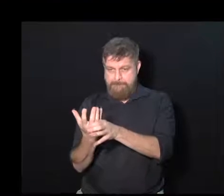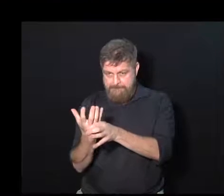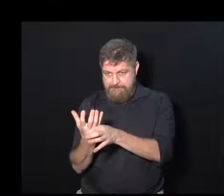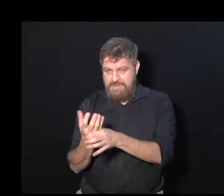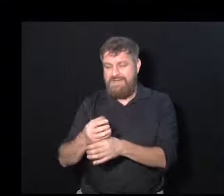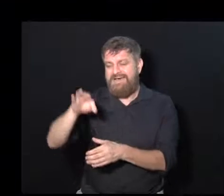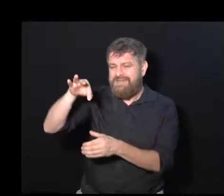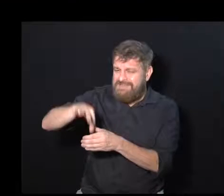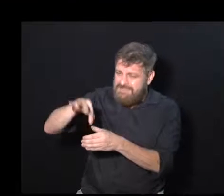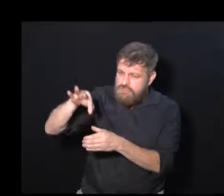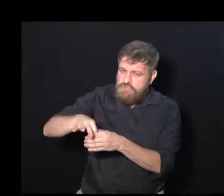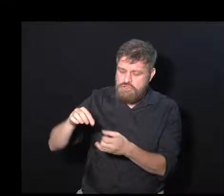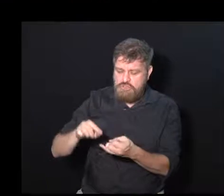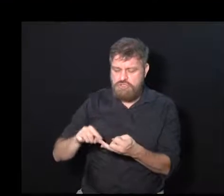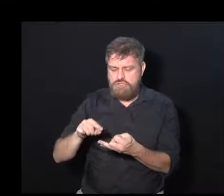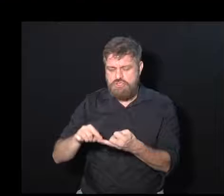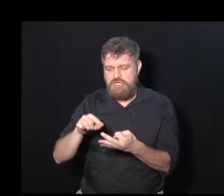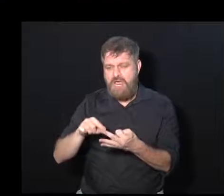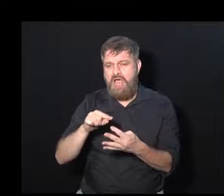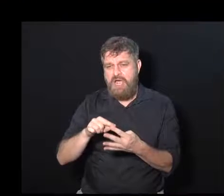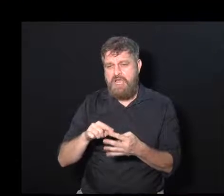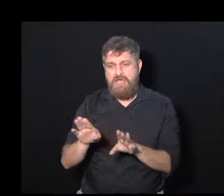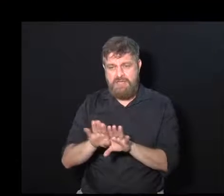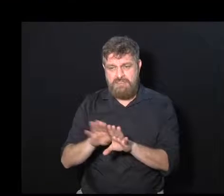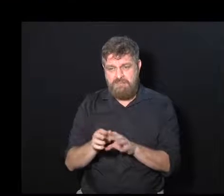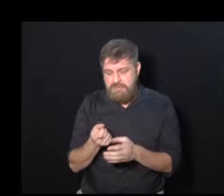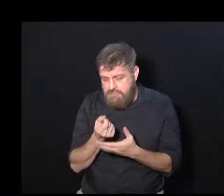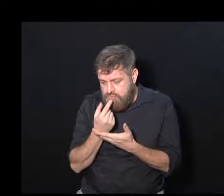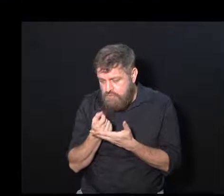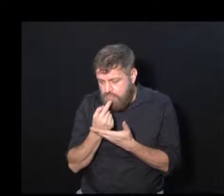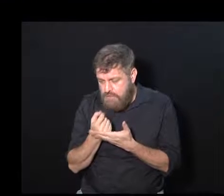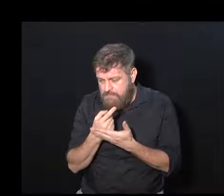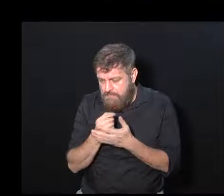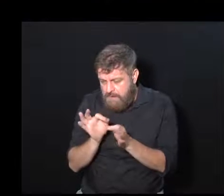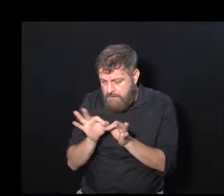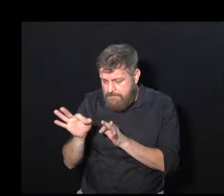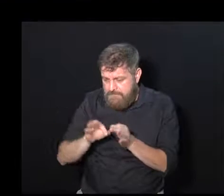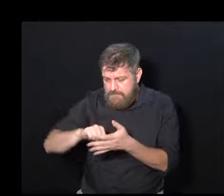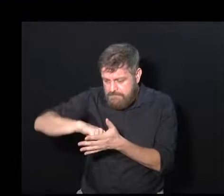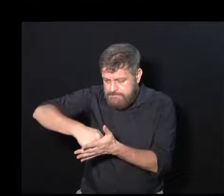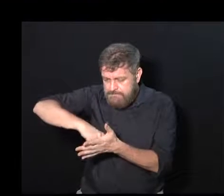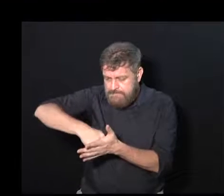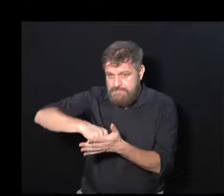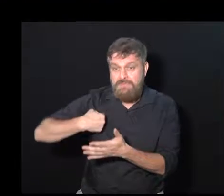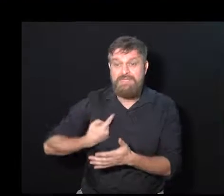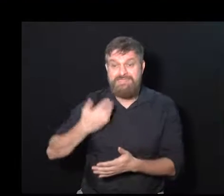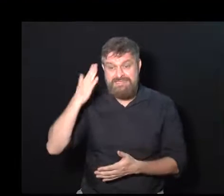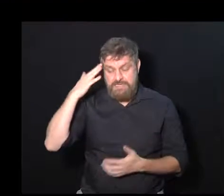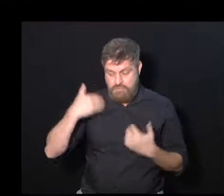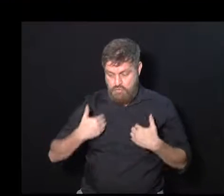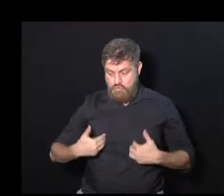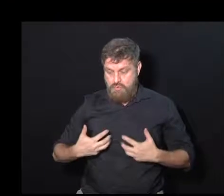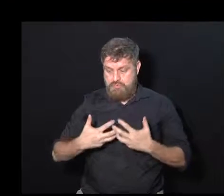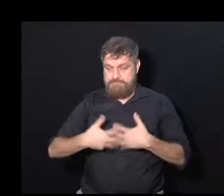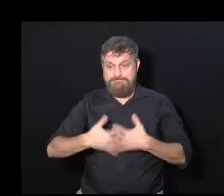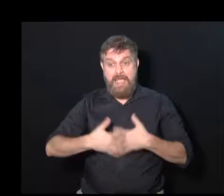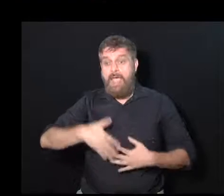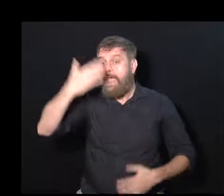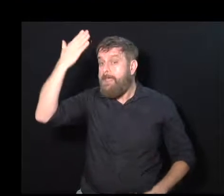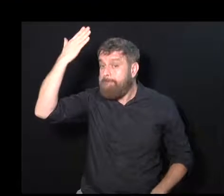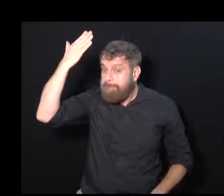os chás e os fitoterápicos, e sabe-se que tem uma eficácia que é